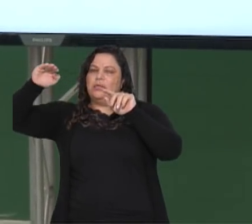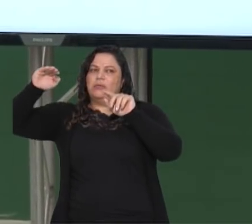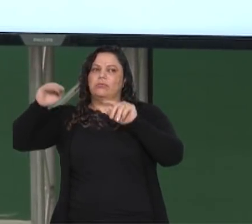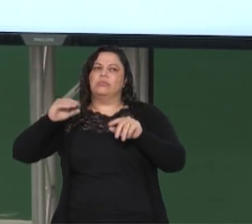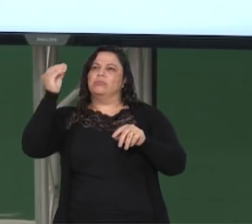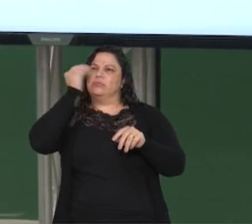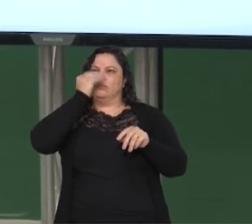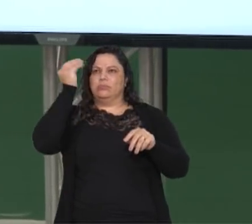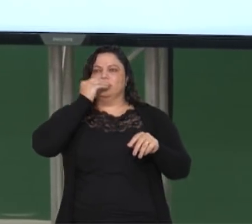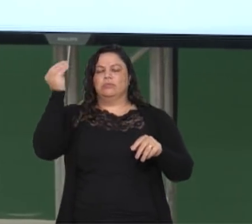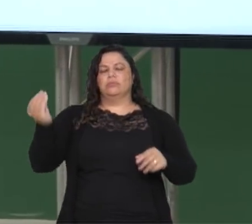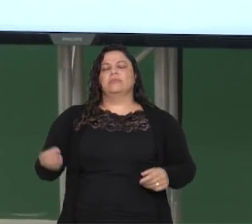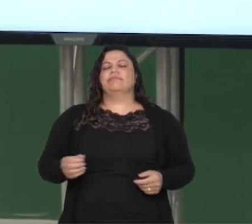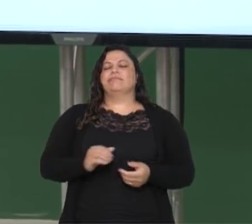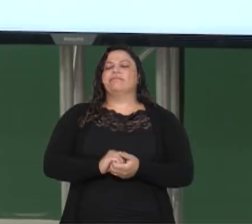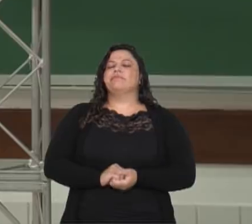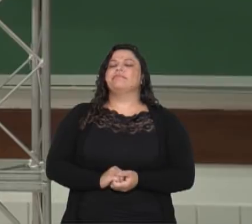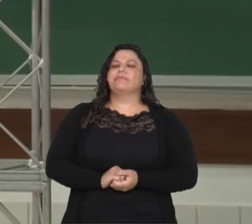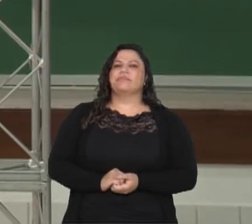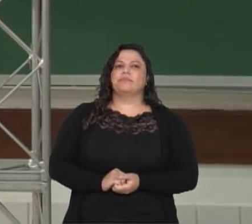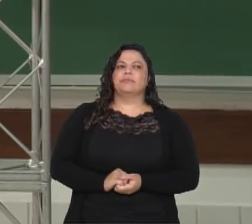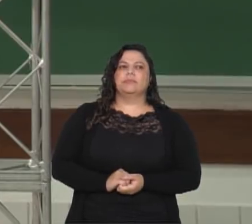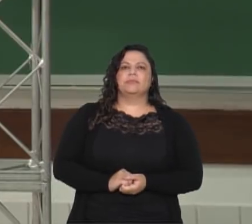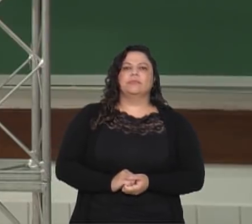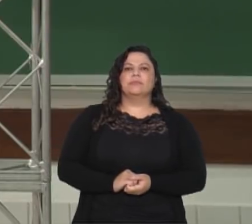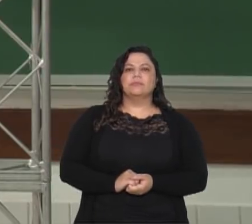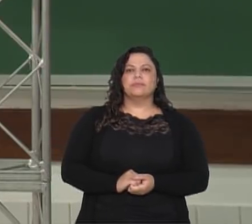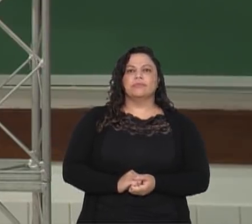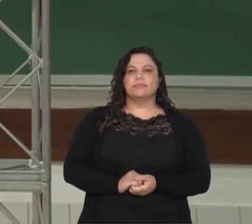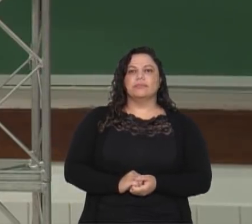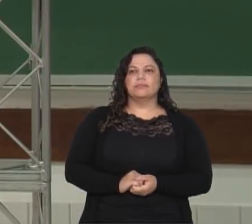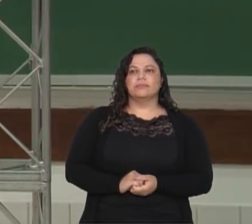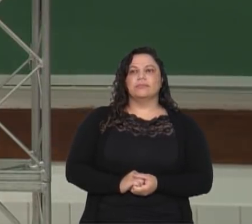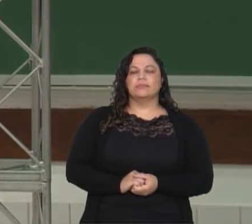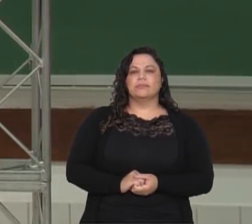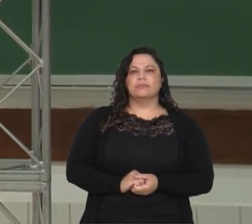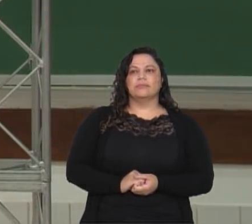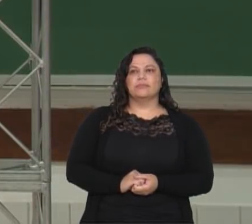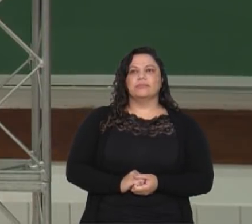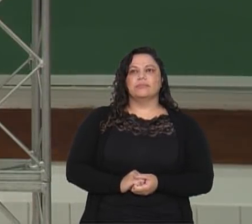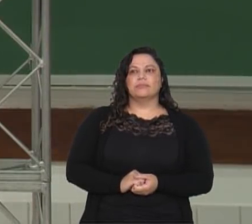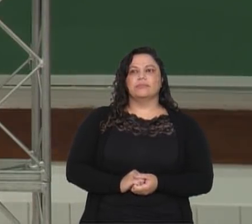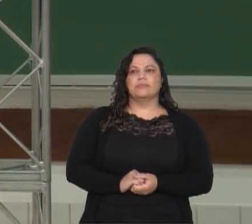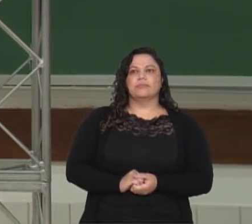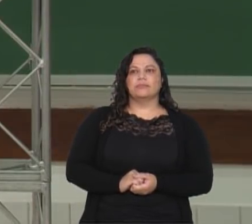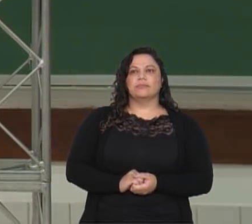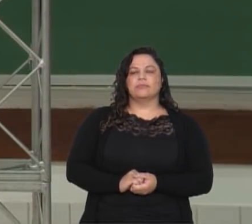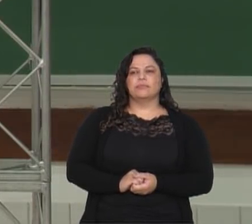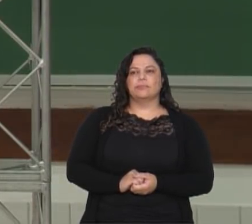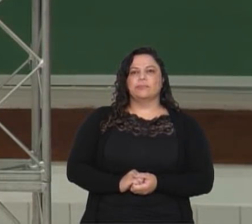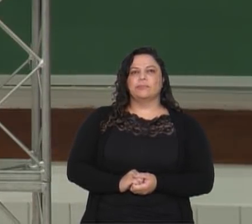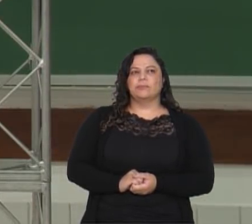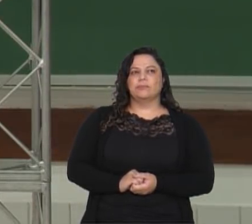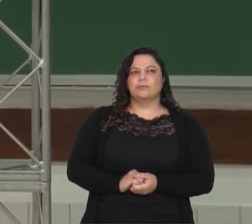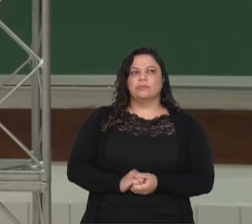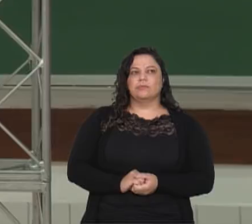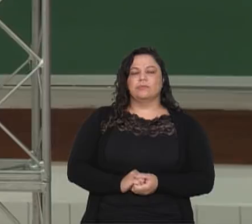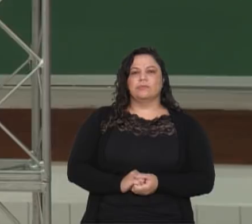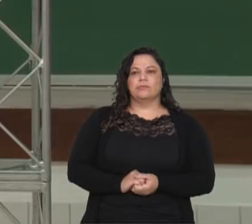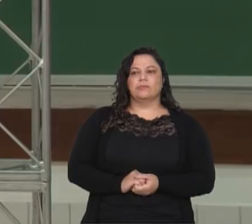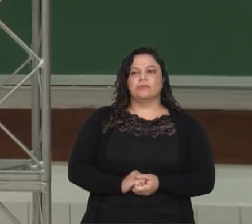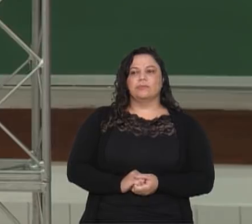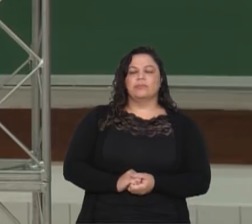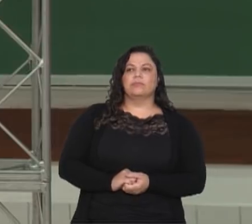mais fraco em relação ao azul naquele momento. Eu quero fazer